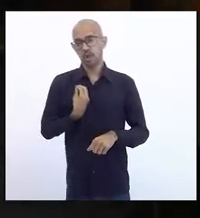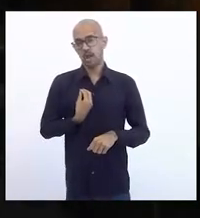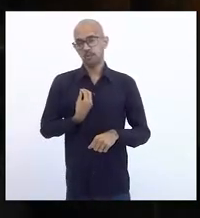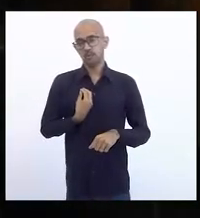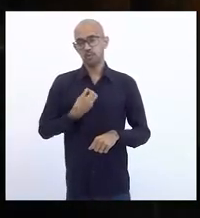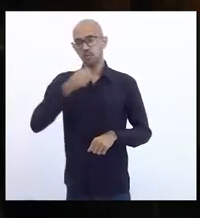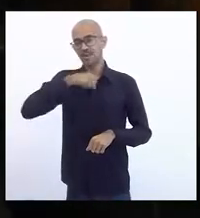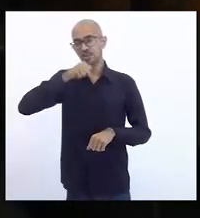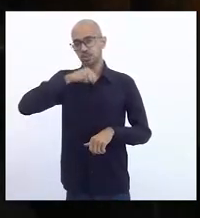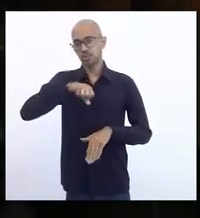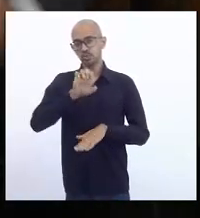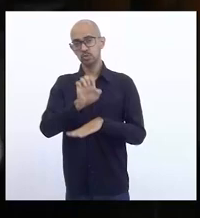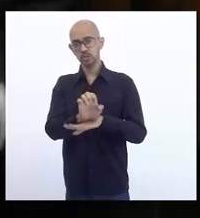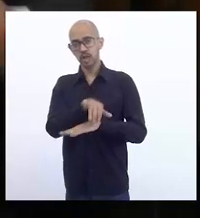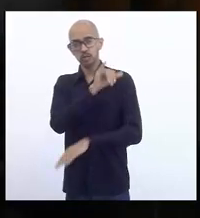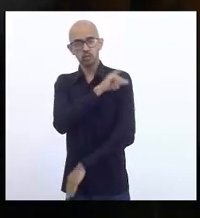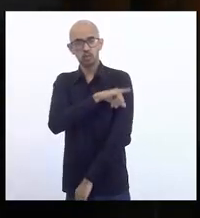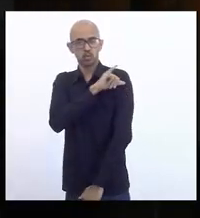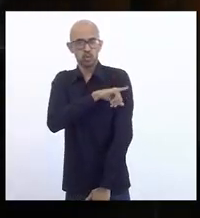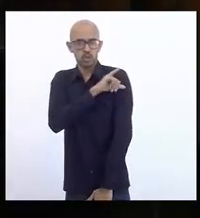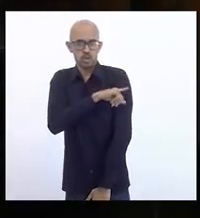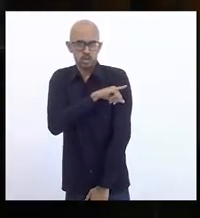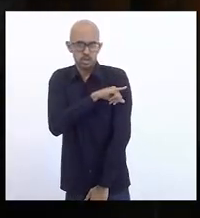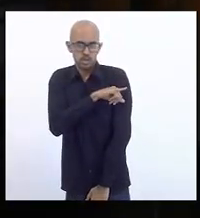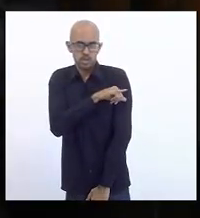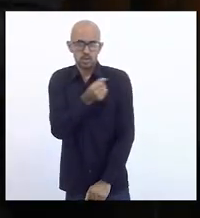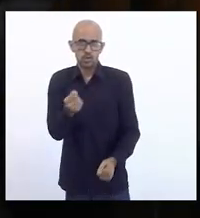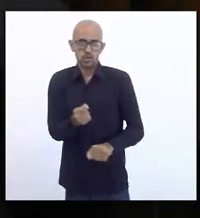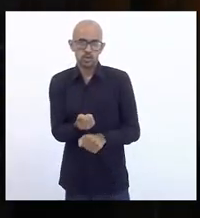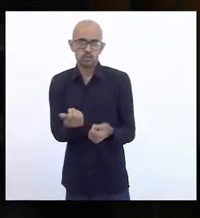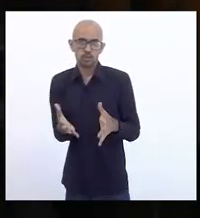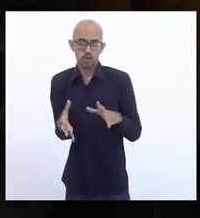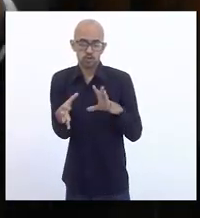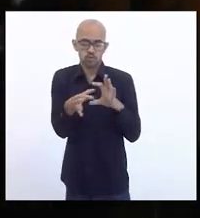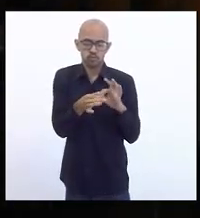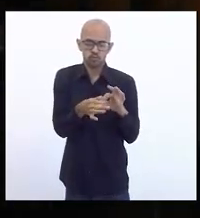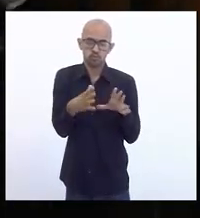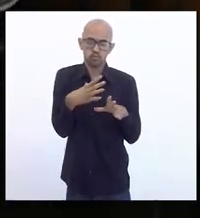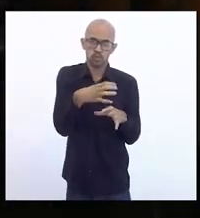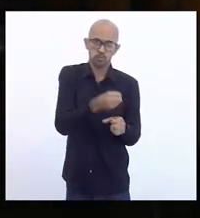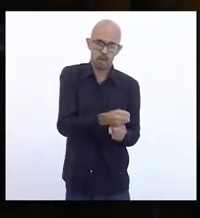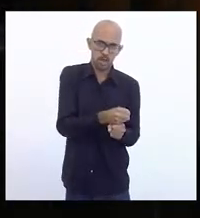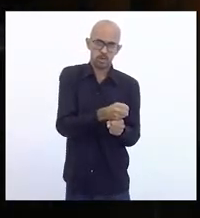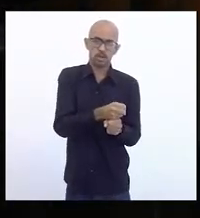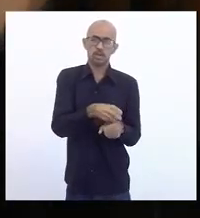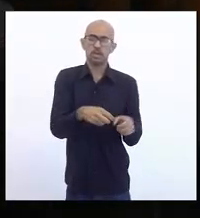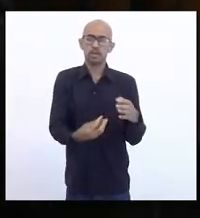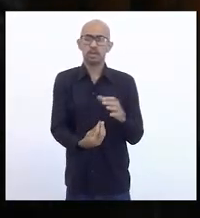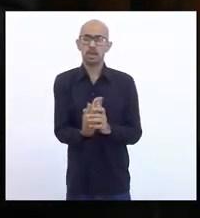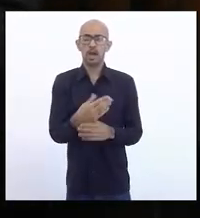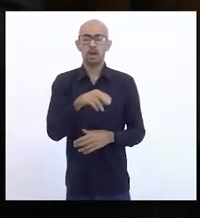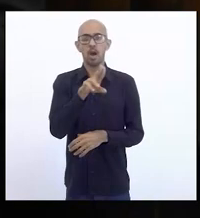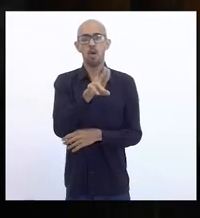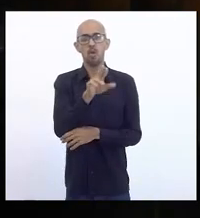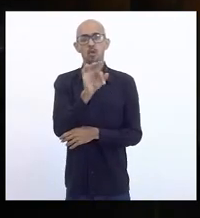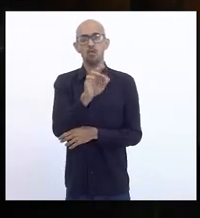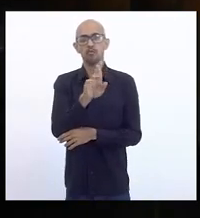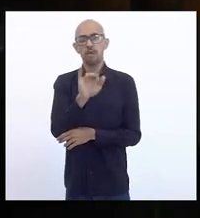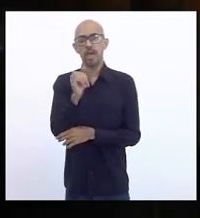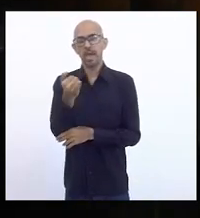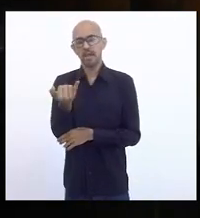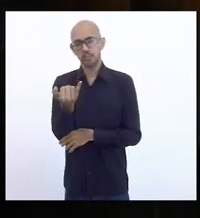foram justapostas, foram reunidas em justaposição e deram origem ao UFERJ e depois à UF. Tem